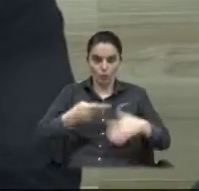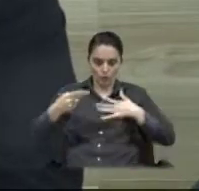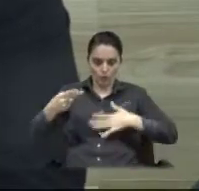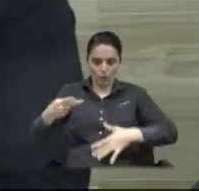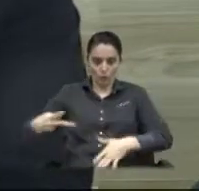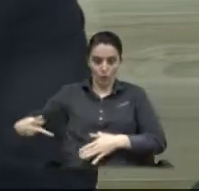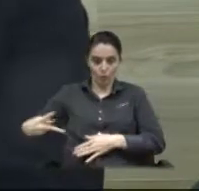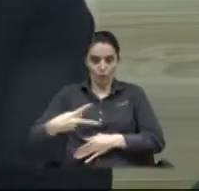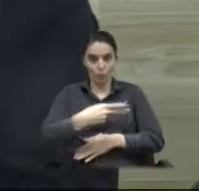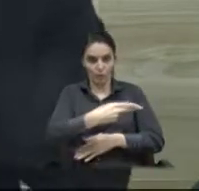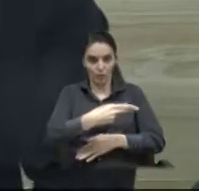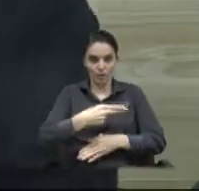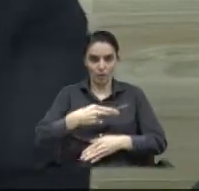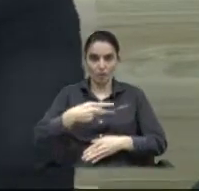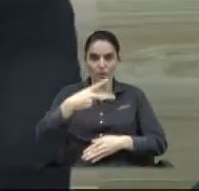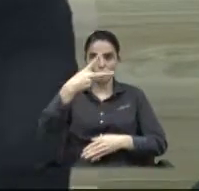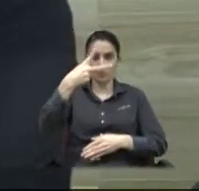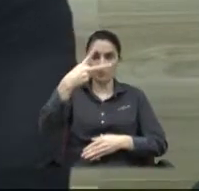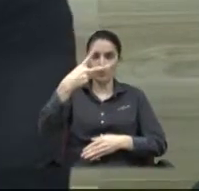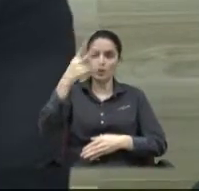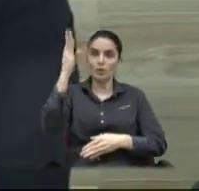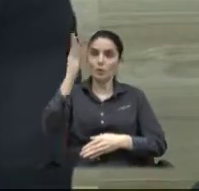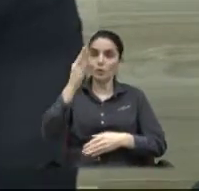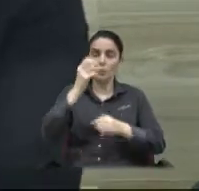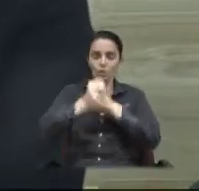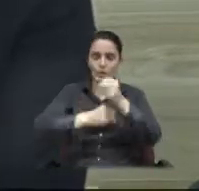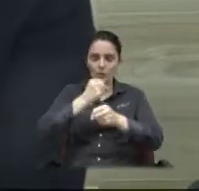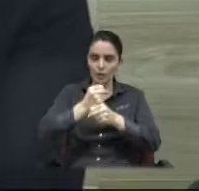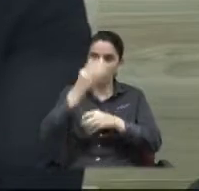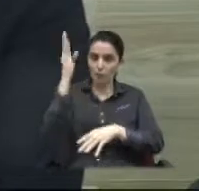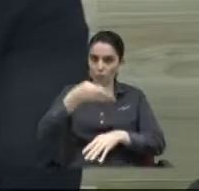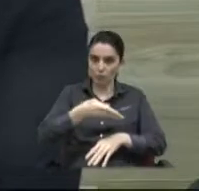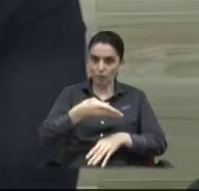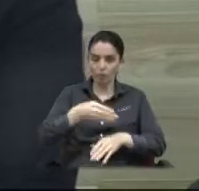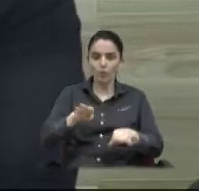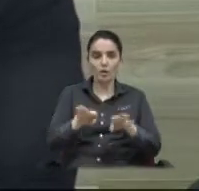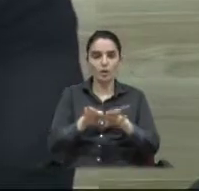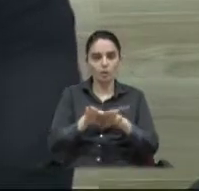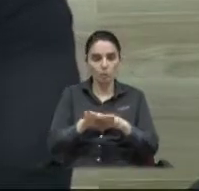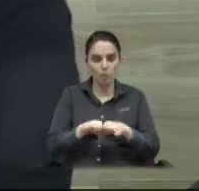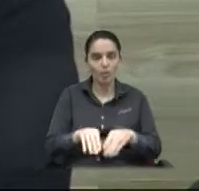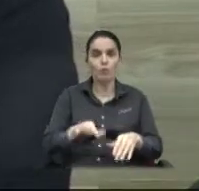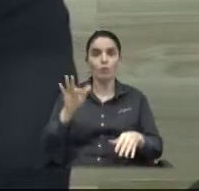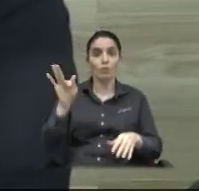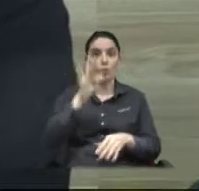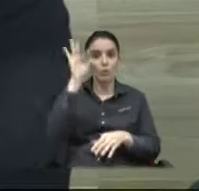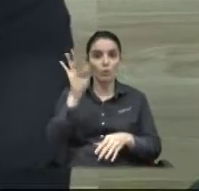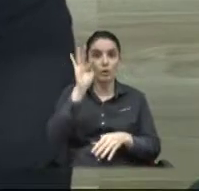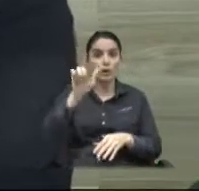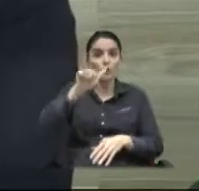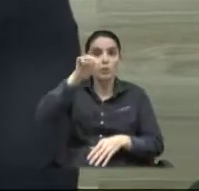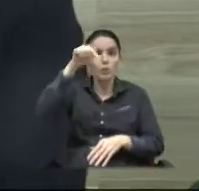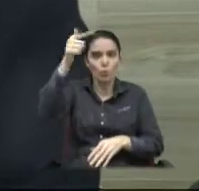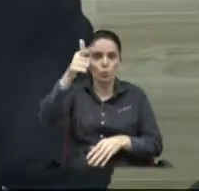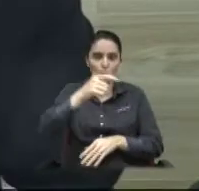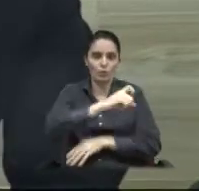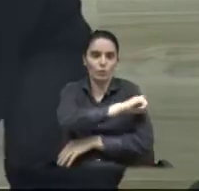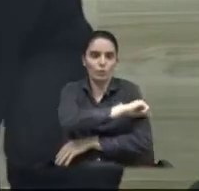Trabalhando lá por 2 anos e meio, nesse período, ele cursou enfermagem e obstetrícia. E aí, então,